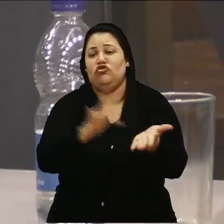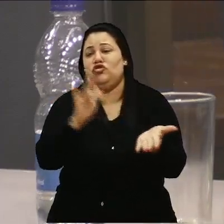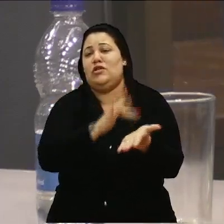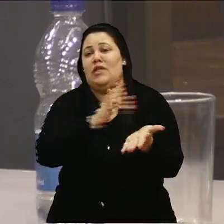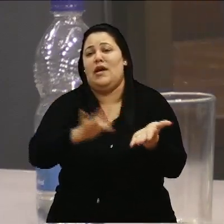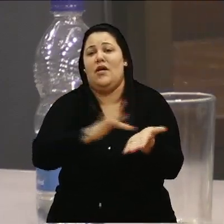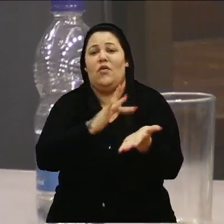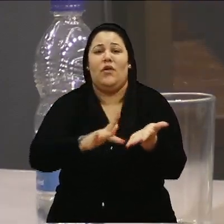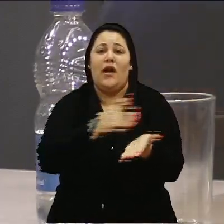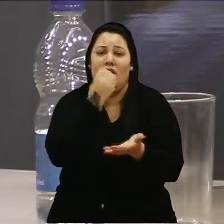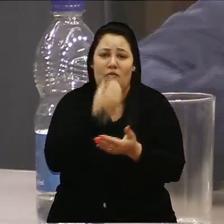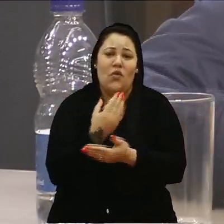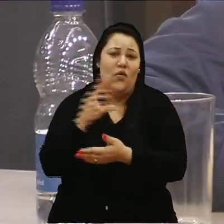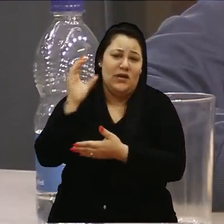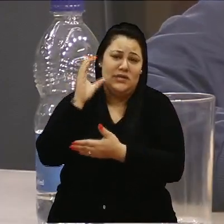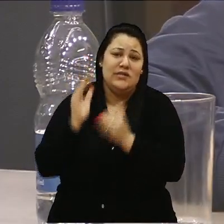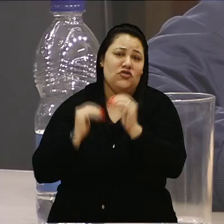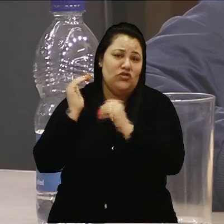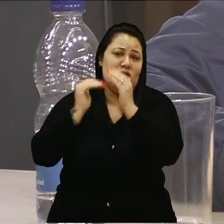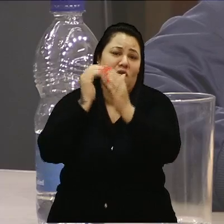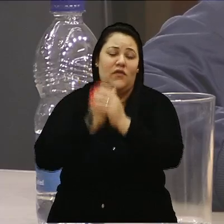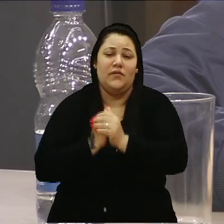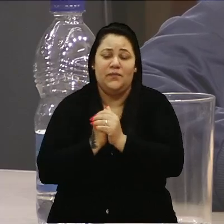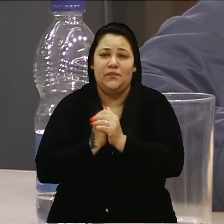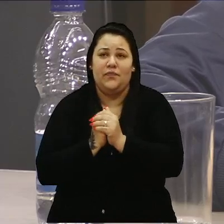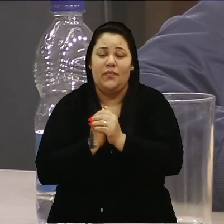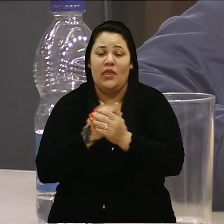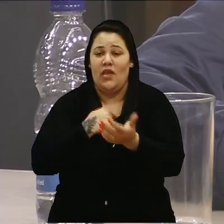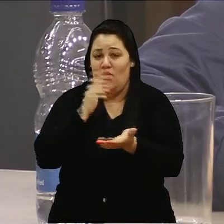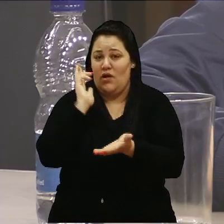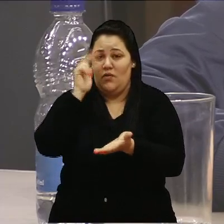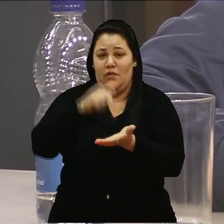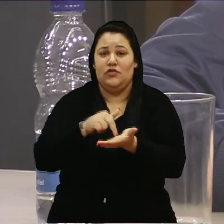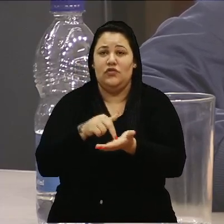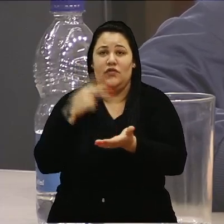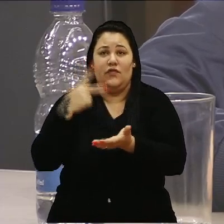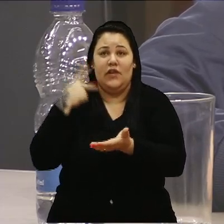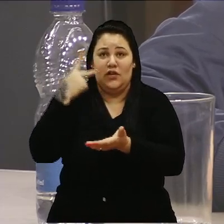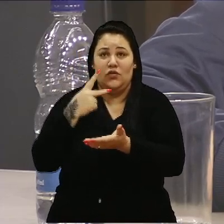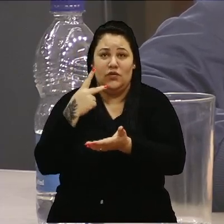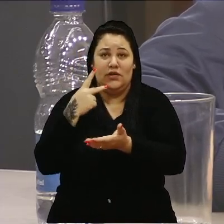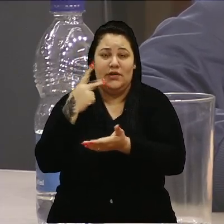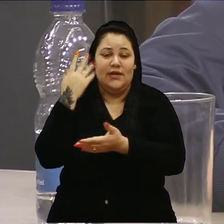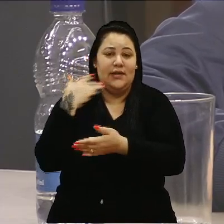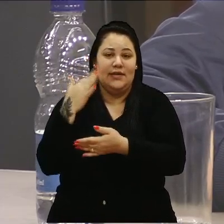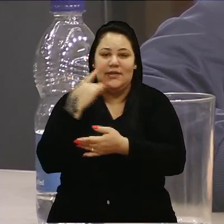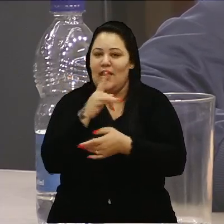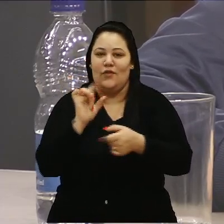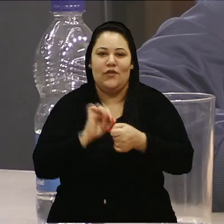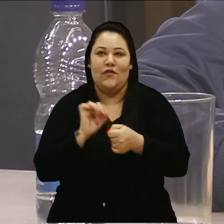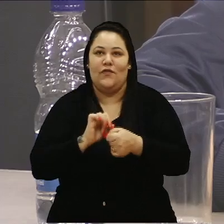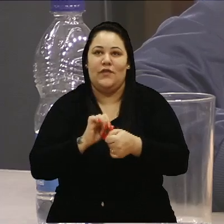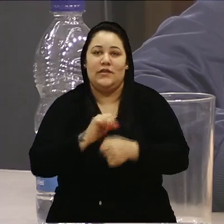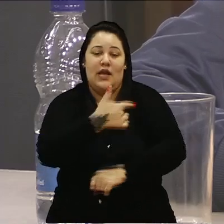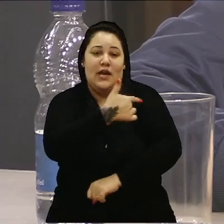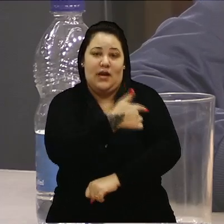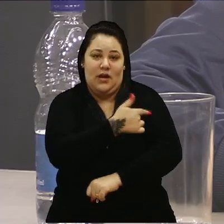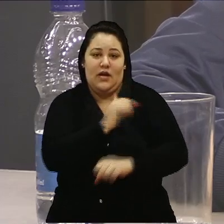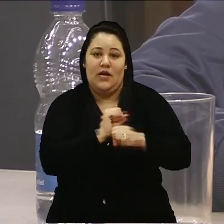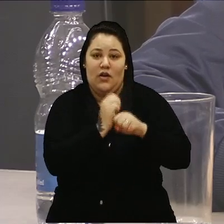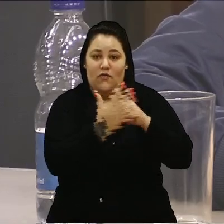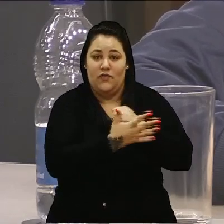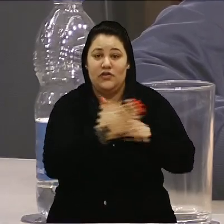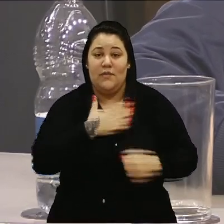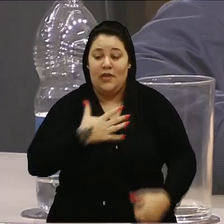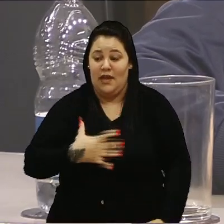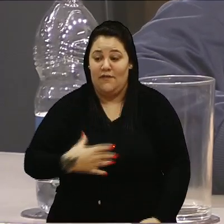graças à ciência a gente avança. Eu realmente, vereadora Andressa, eu não fiz a vacina da Covid na minha filha Maria Rafaela, de 4